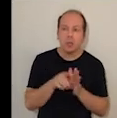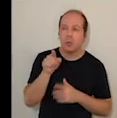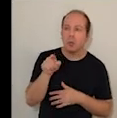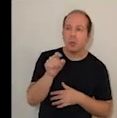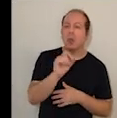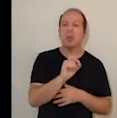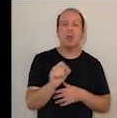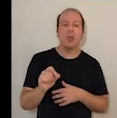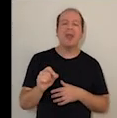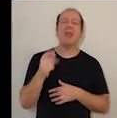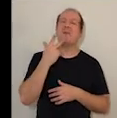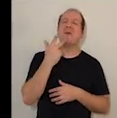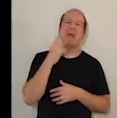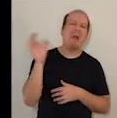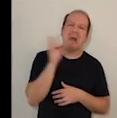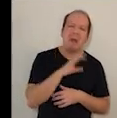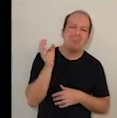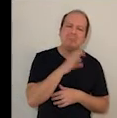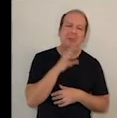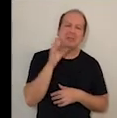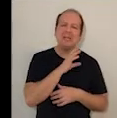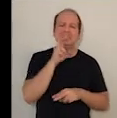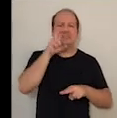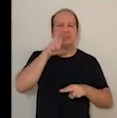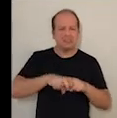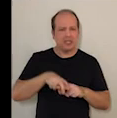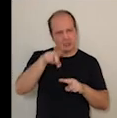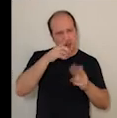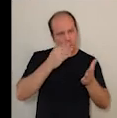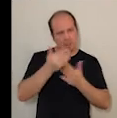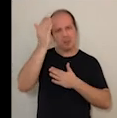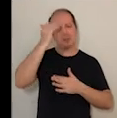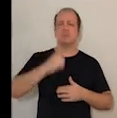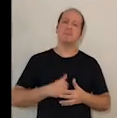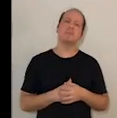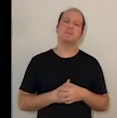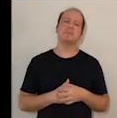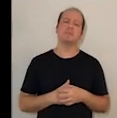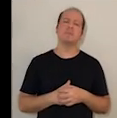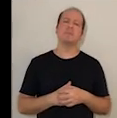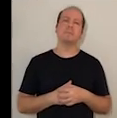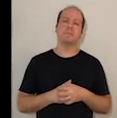chegando alguém? Como essa gente é rápida. Sente-se e comece.